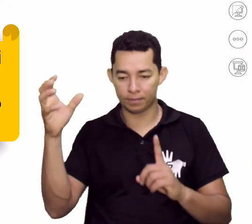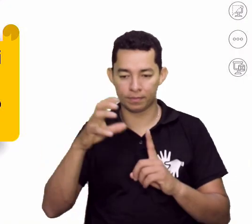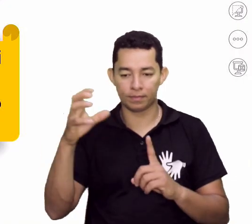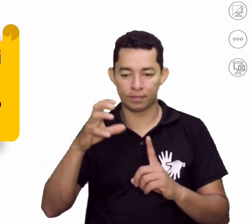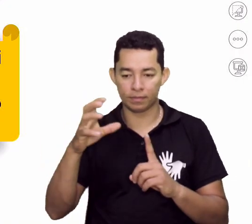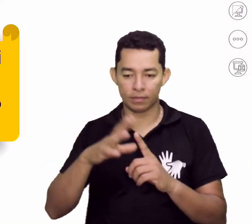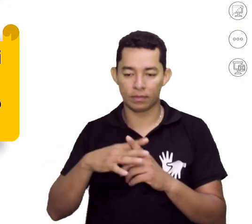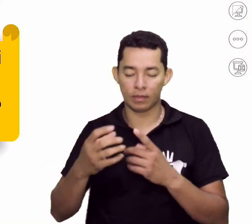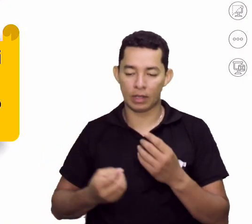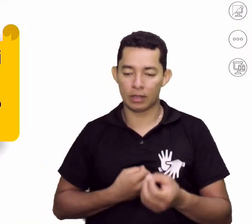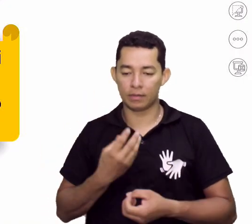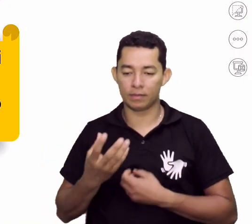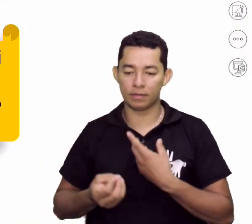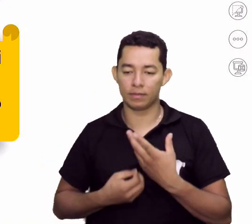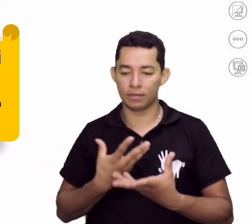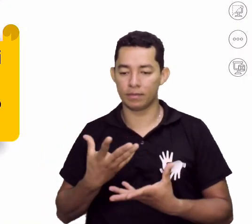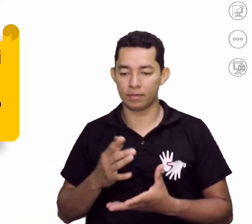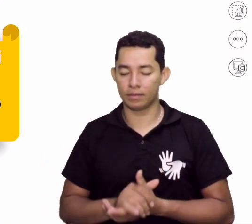dessa poesia